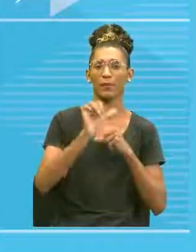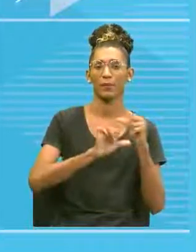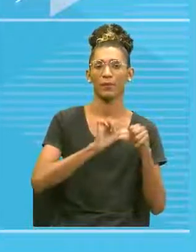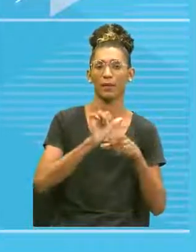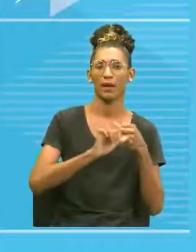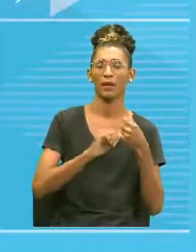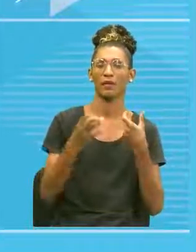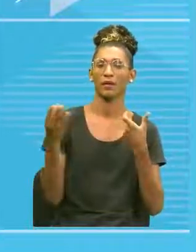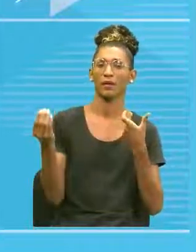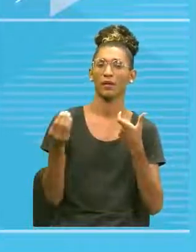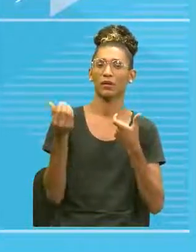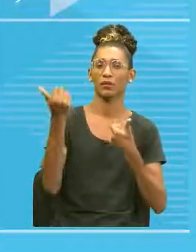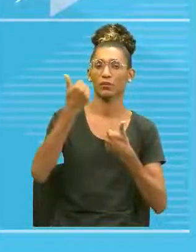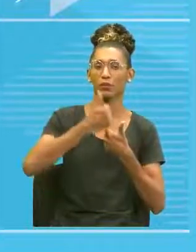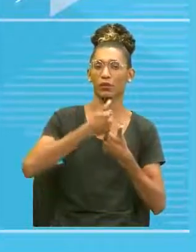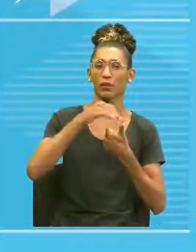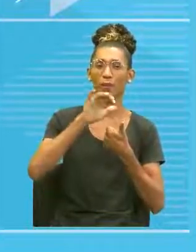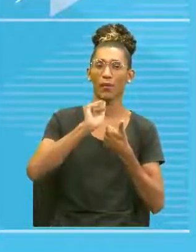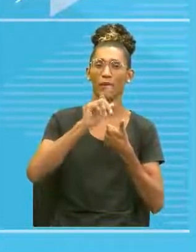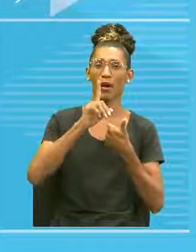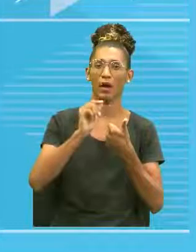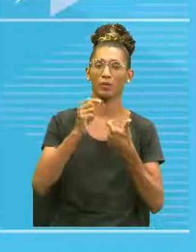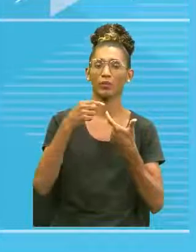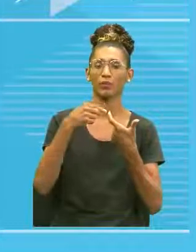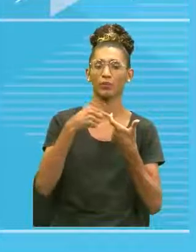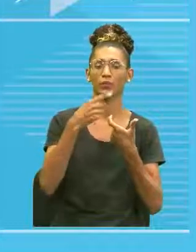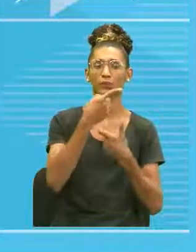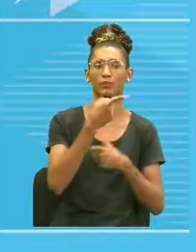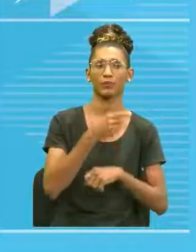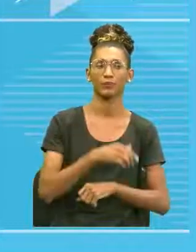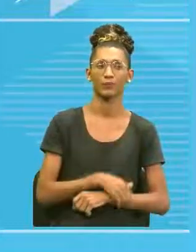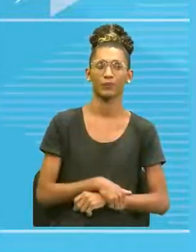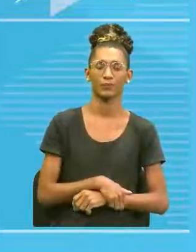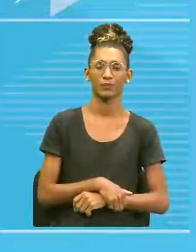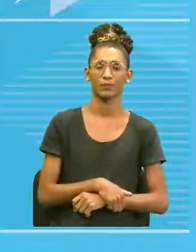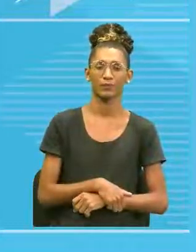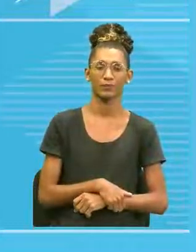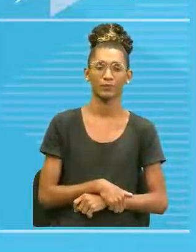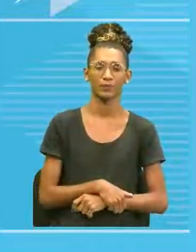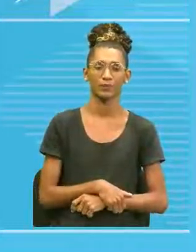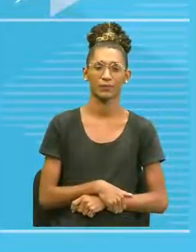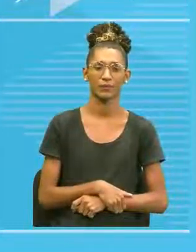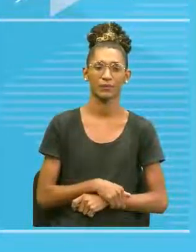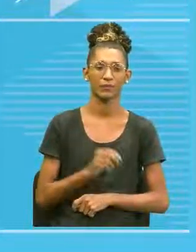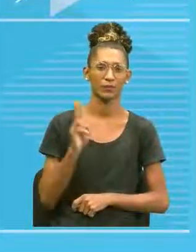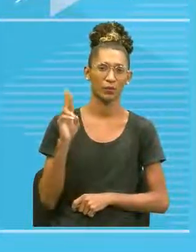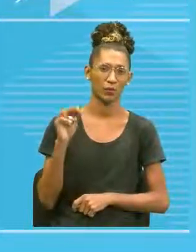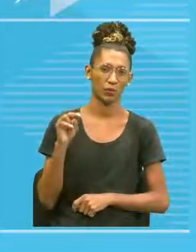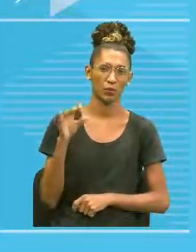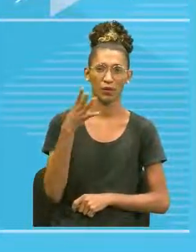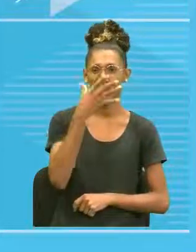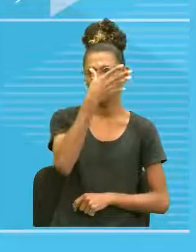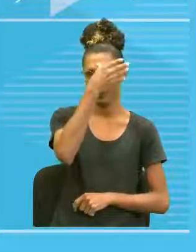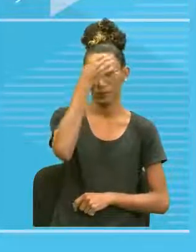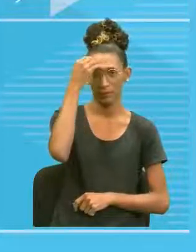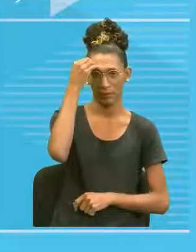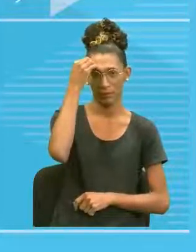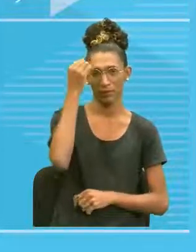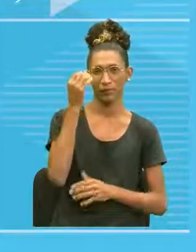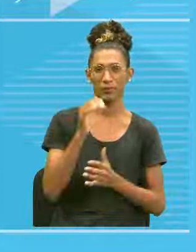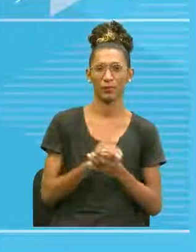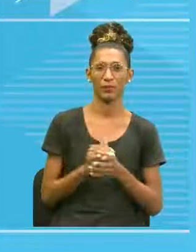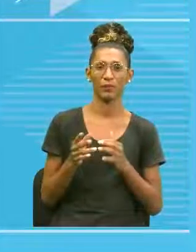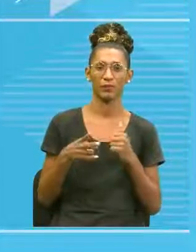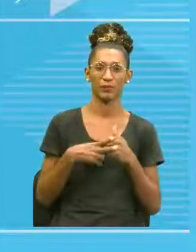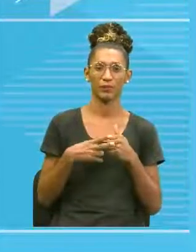a estava na agotados porque a Bianca caminado mucho então não esqueça é o